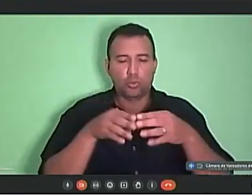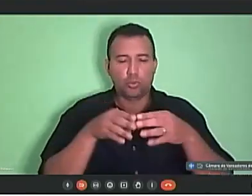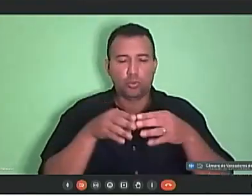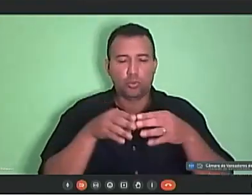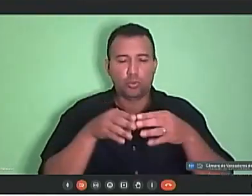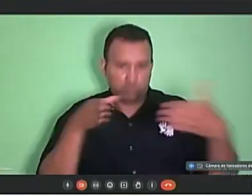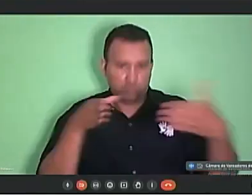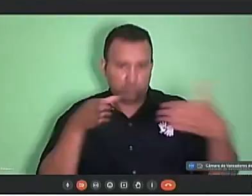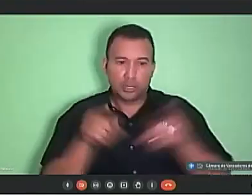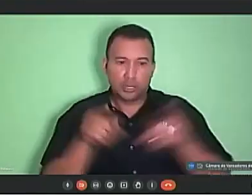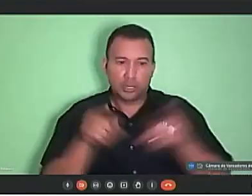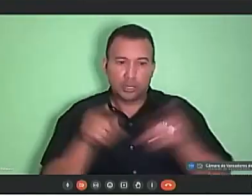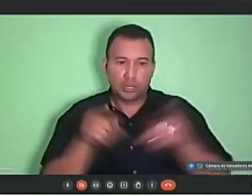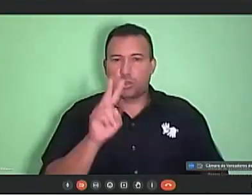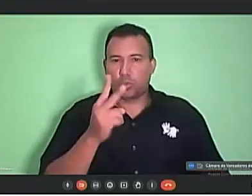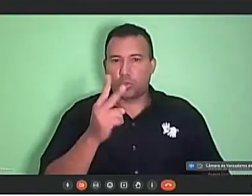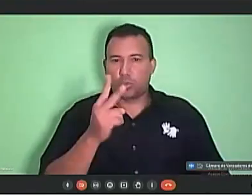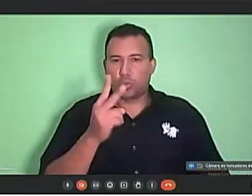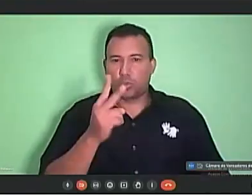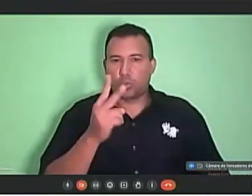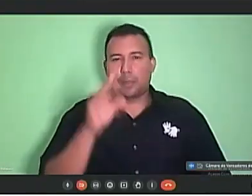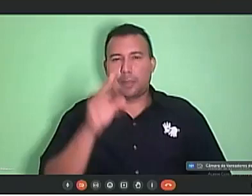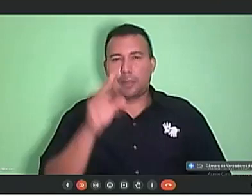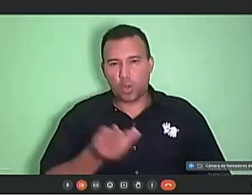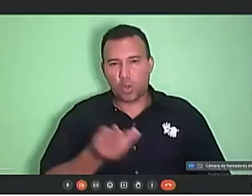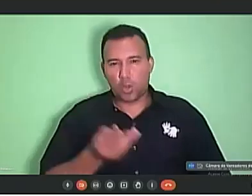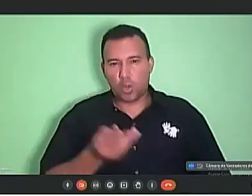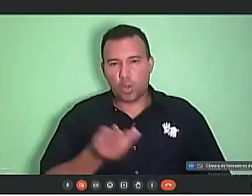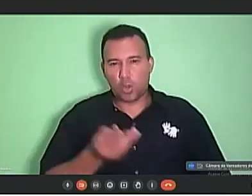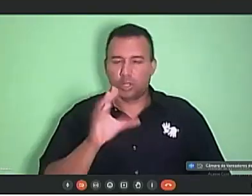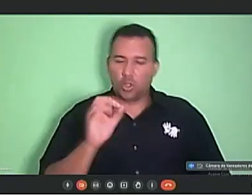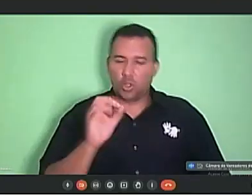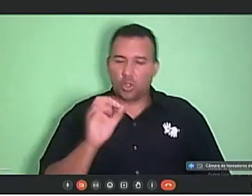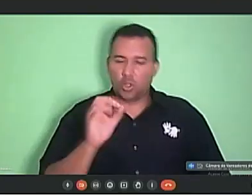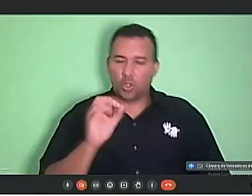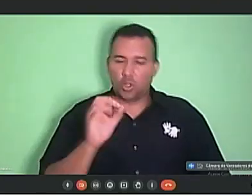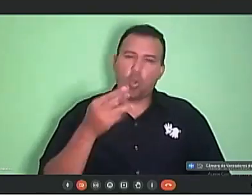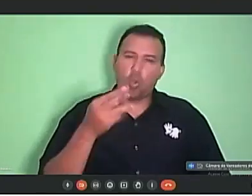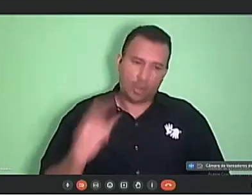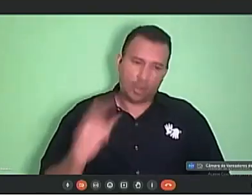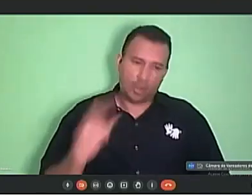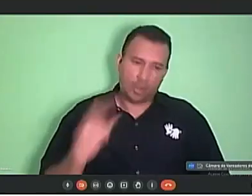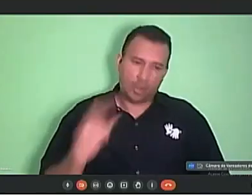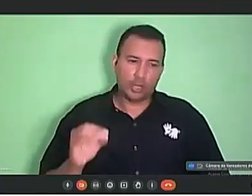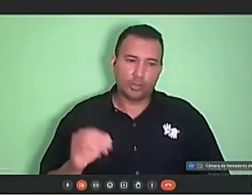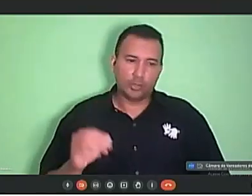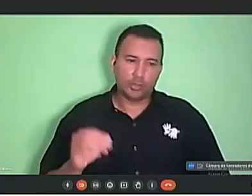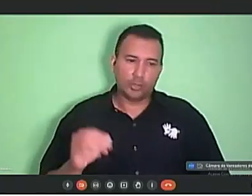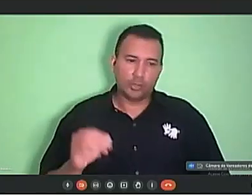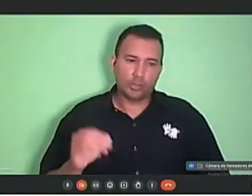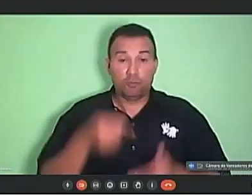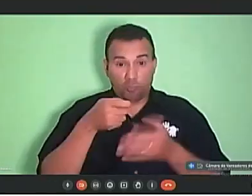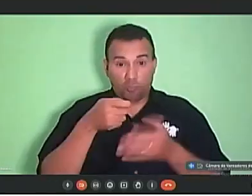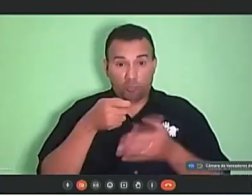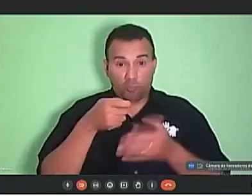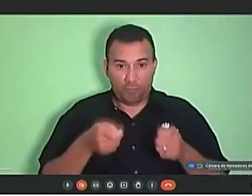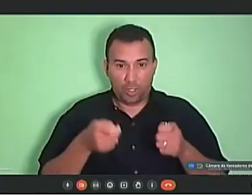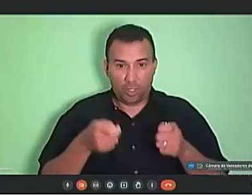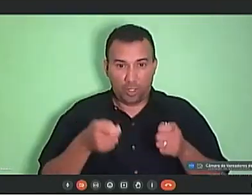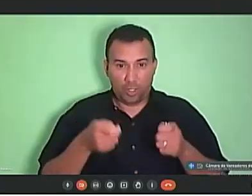de reais em concreto de 15 ppa, concreto com bastante resistência, né?